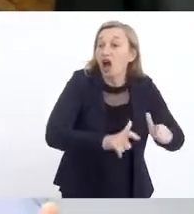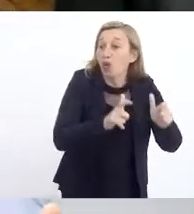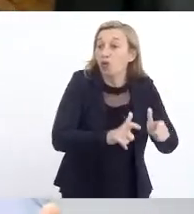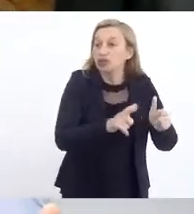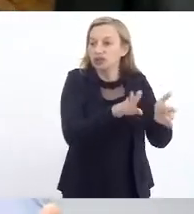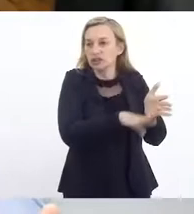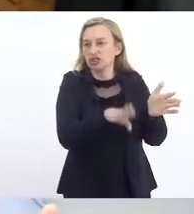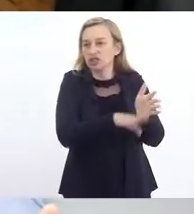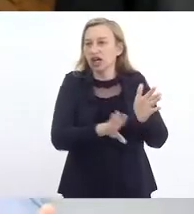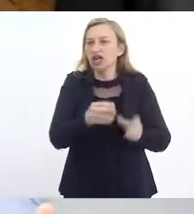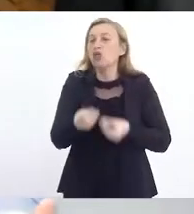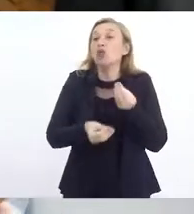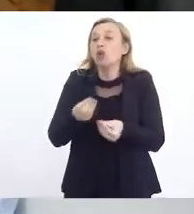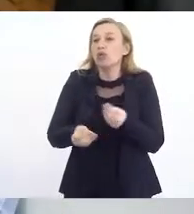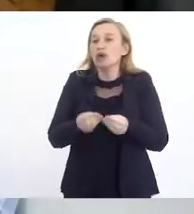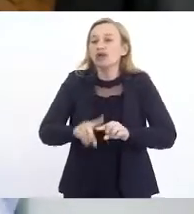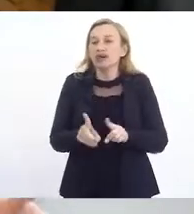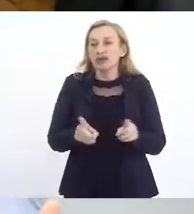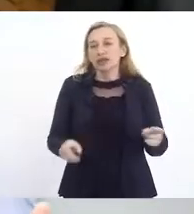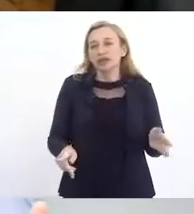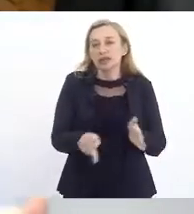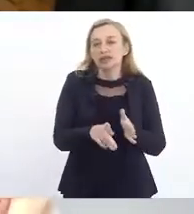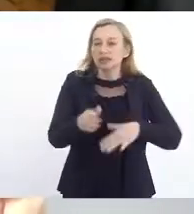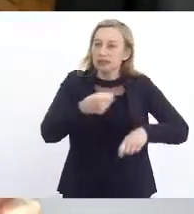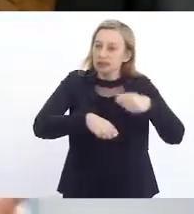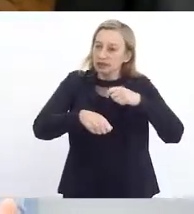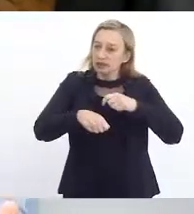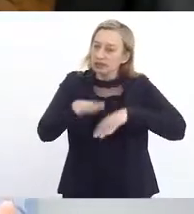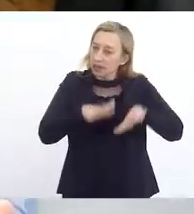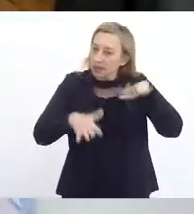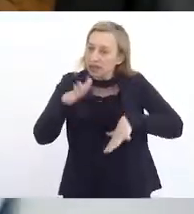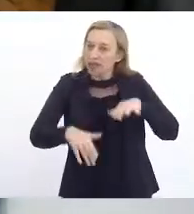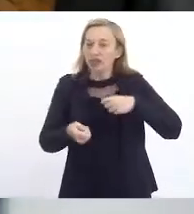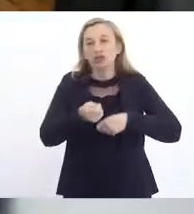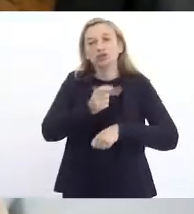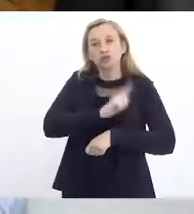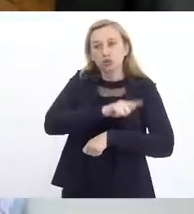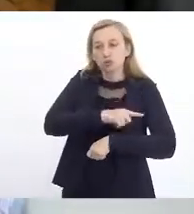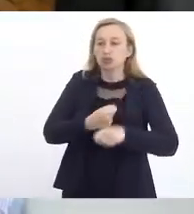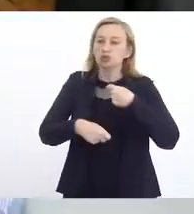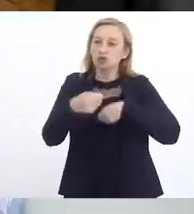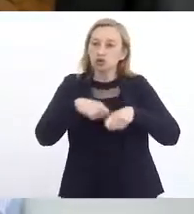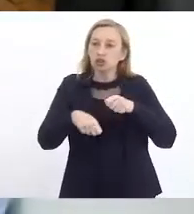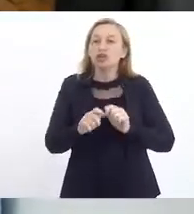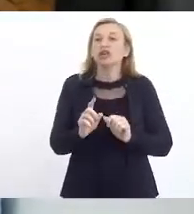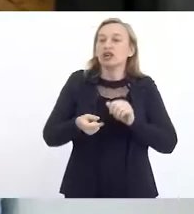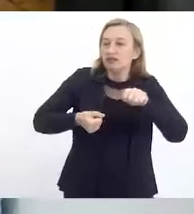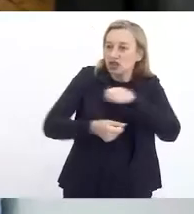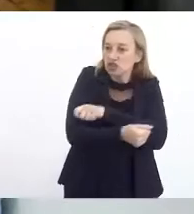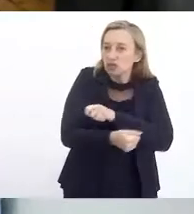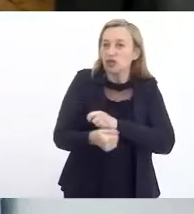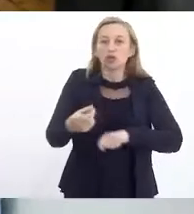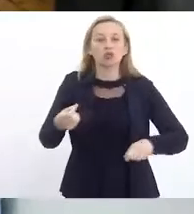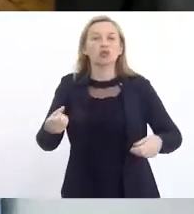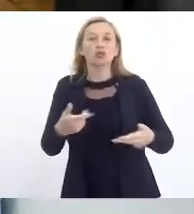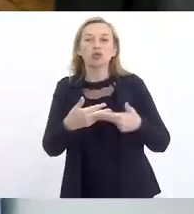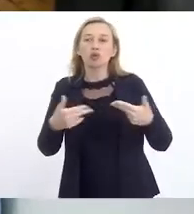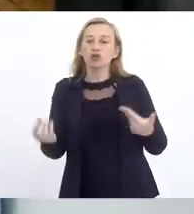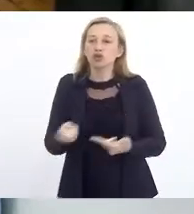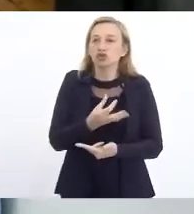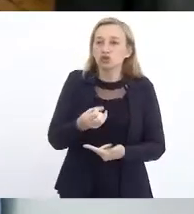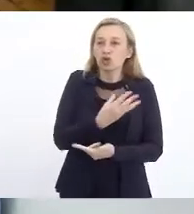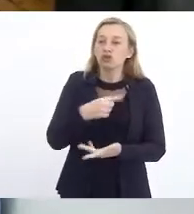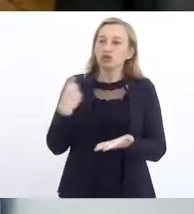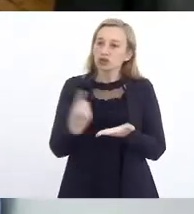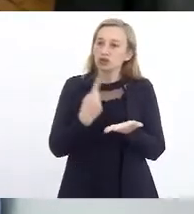acho que isso vai caber ao Conselho Gestor, mas é claro que tem que ser isso, tem que ser investimento, tem que ser coisas novas. Nesse sentido, nós estamos de acordo.